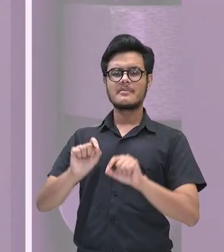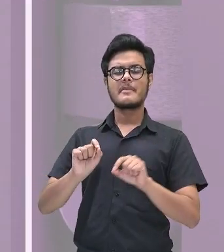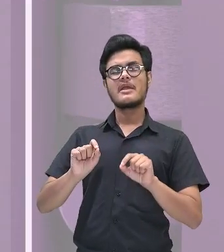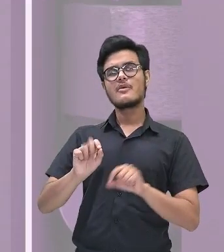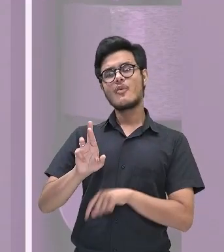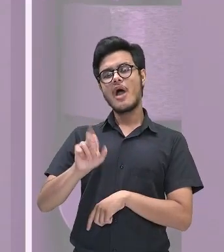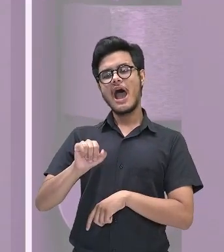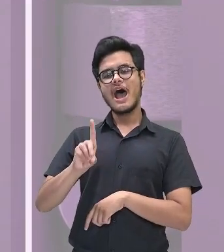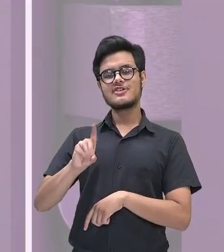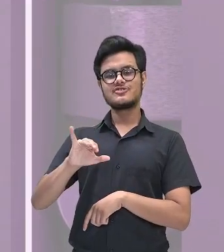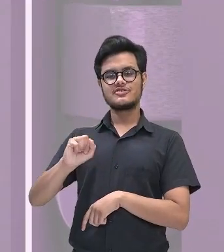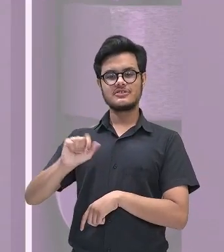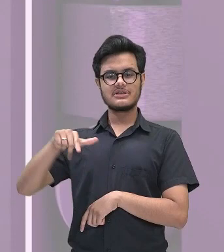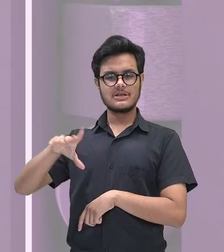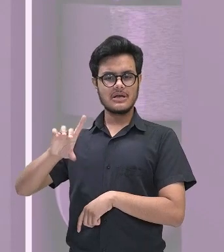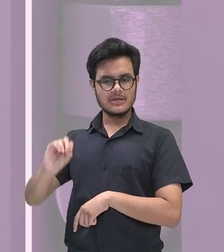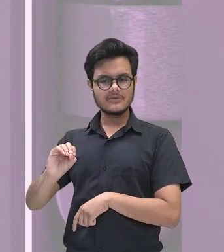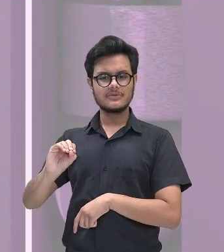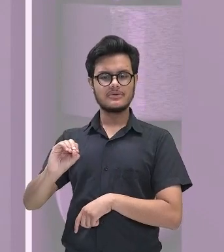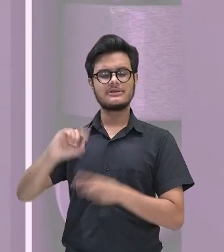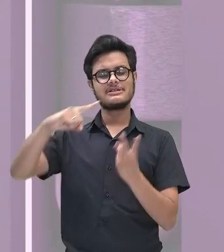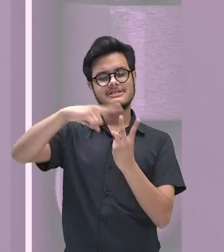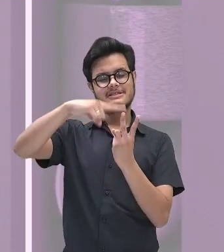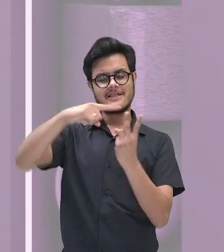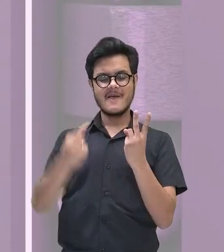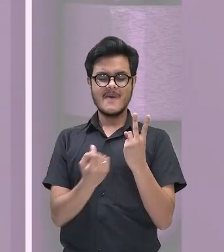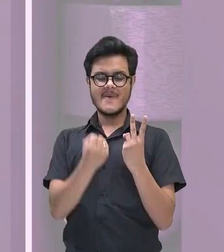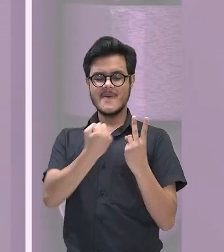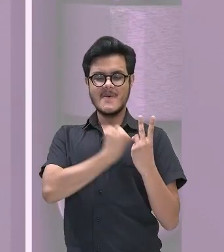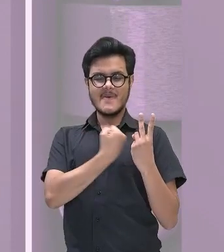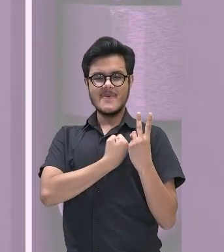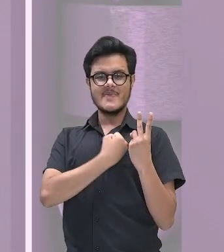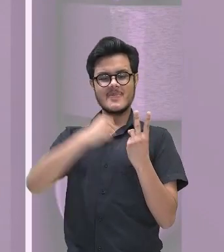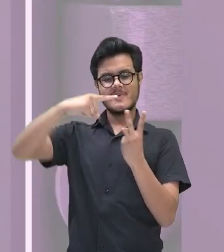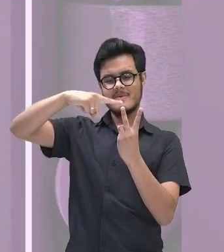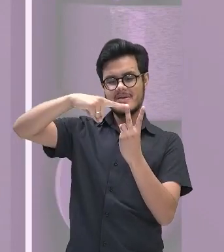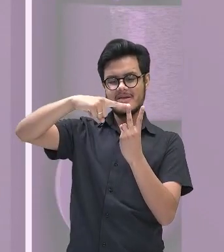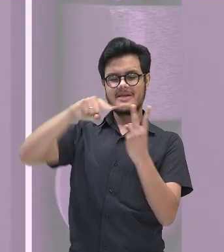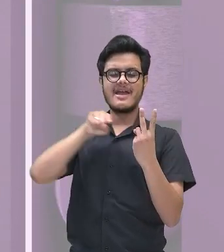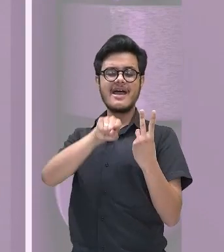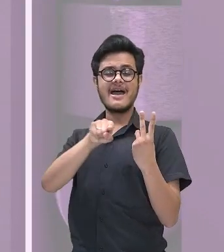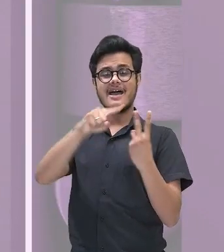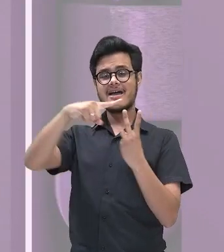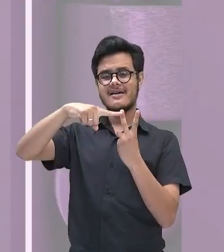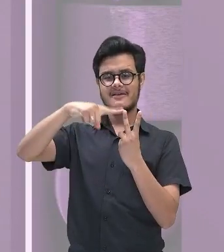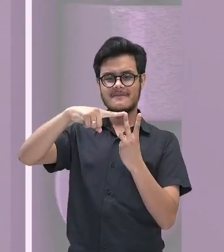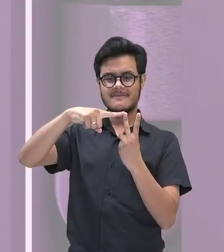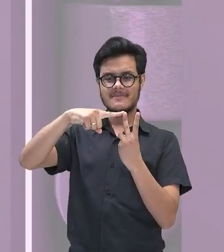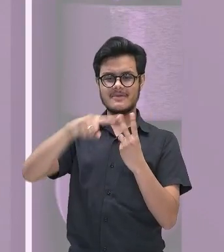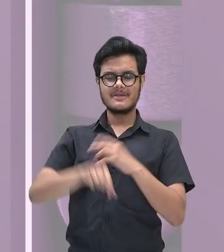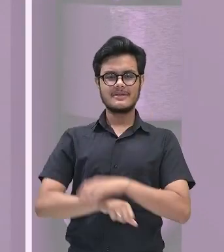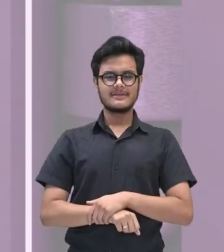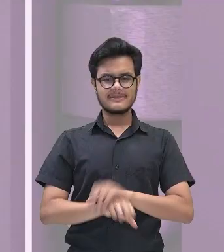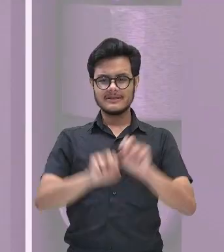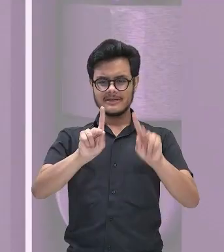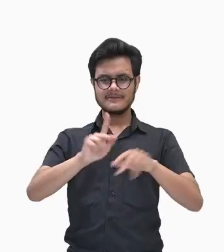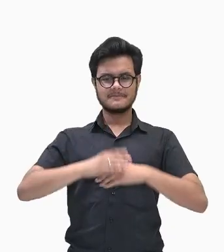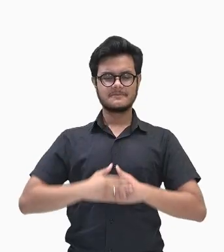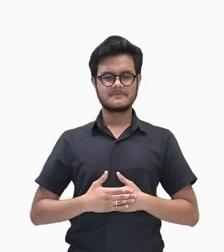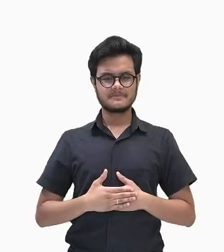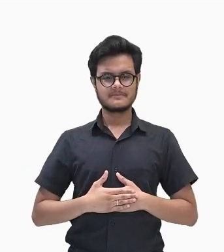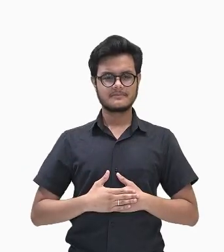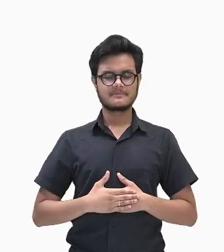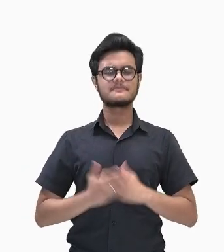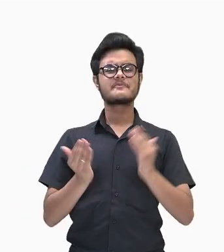radicando. Quem é radicando? É aquele número que está dentro da raiz, tá bom? Observe aí agora, vamos fazer